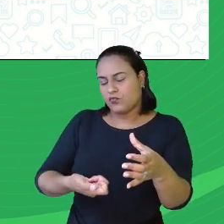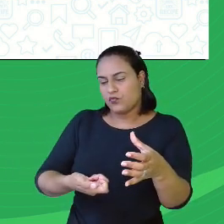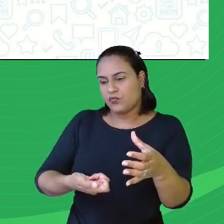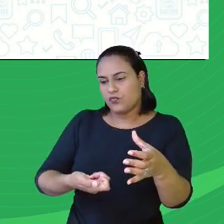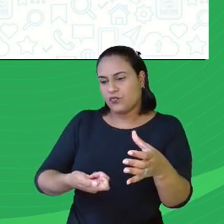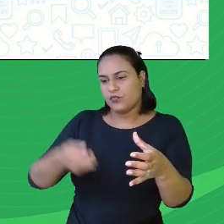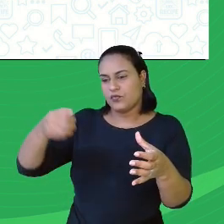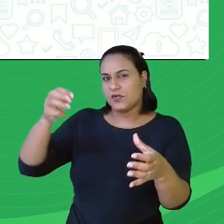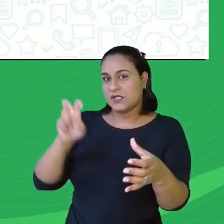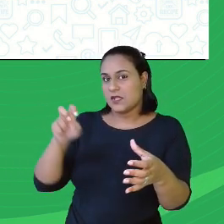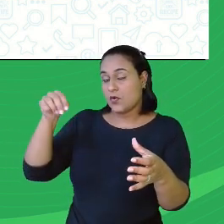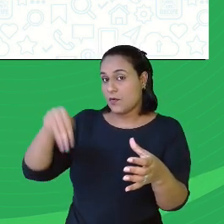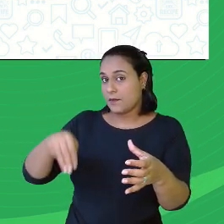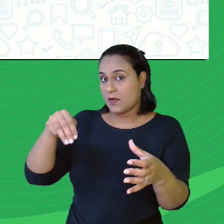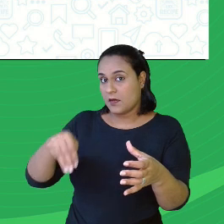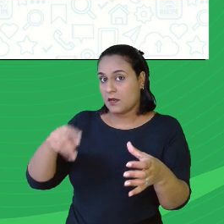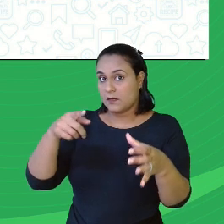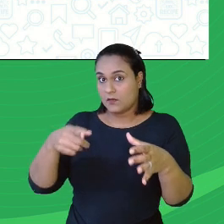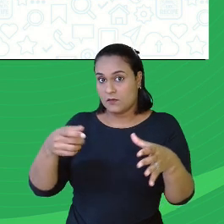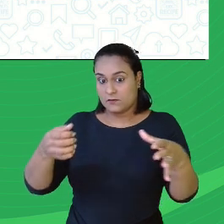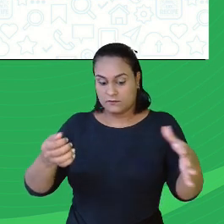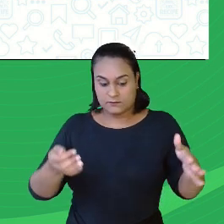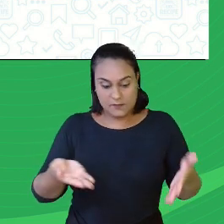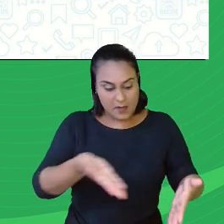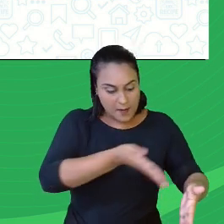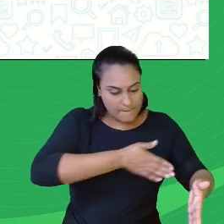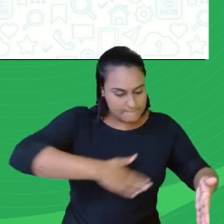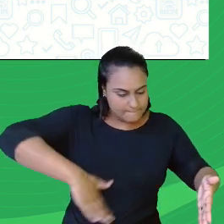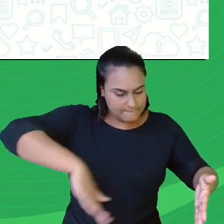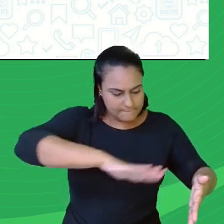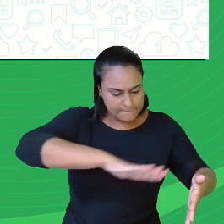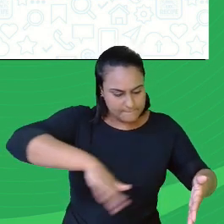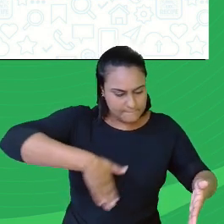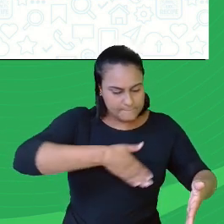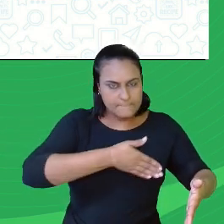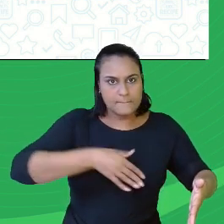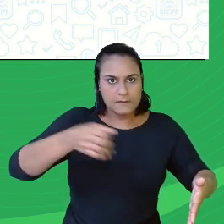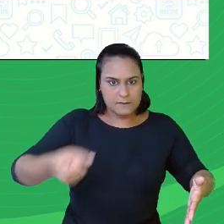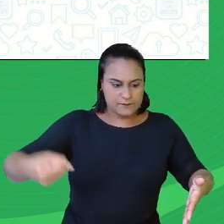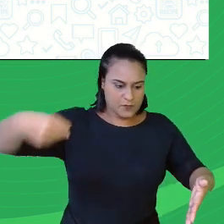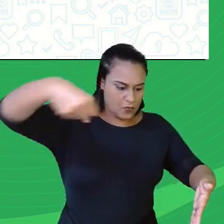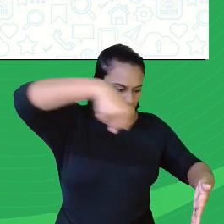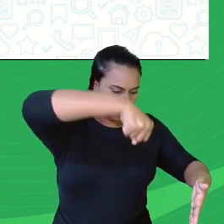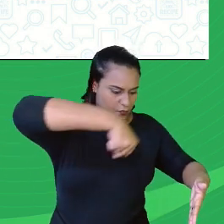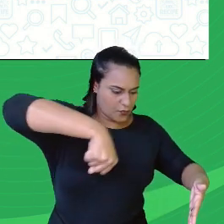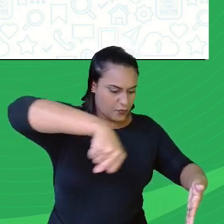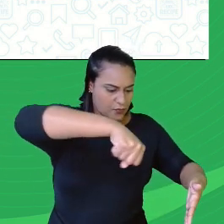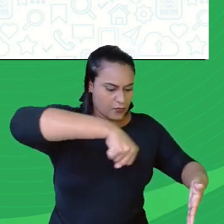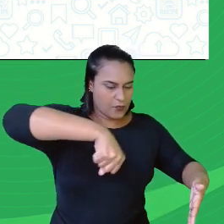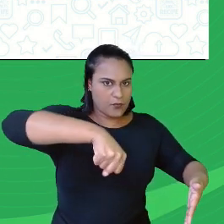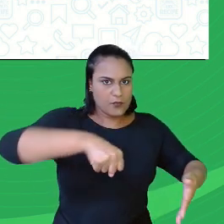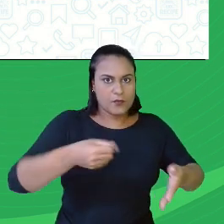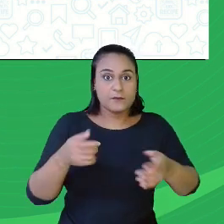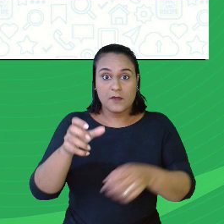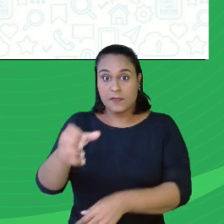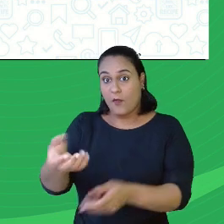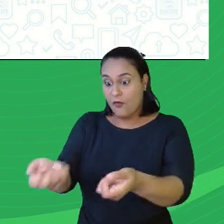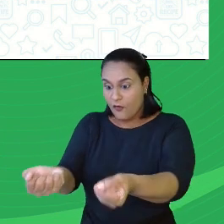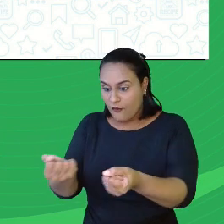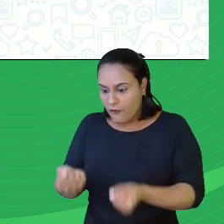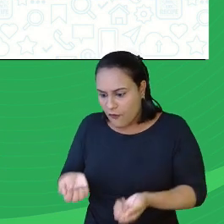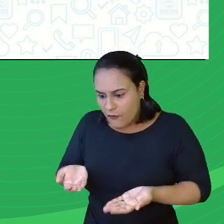minutos. Coloque a massa em uma forma untada e asse em forno no nível baixo, para